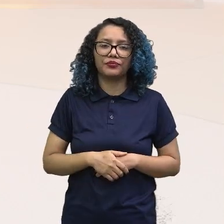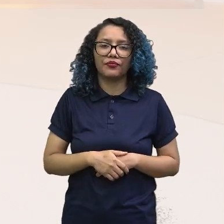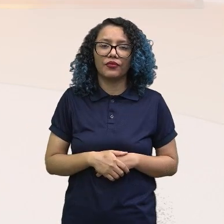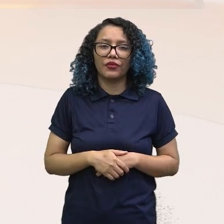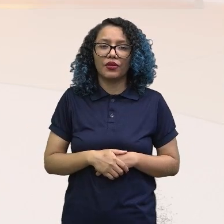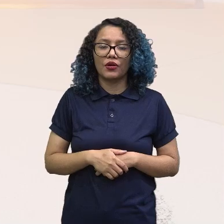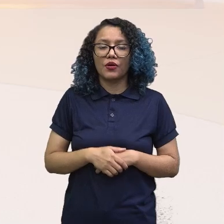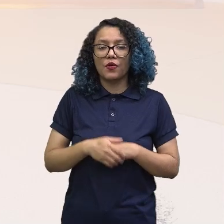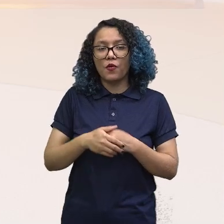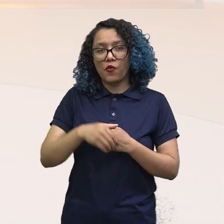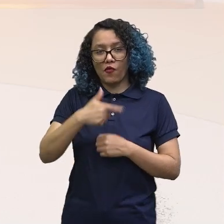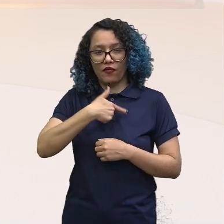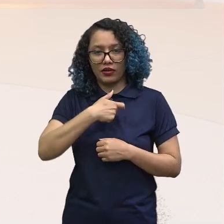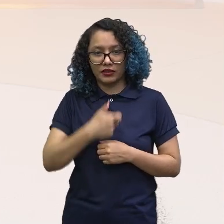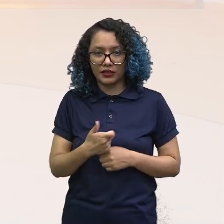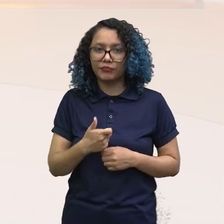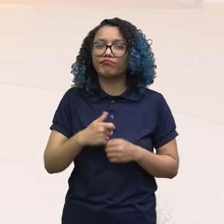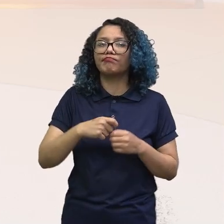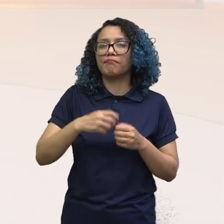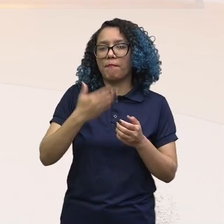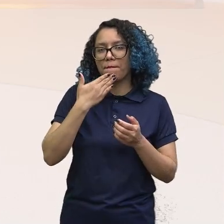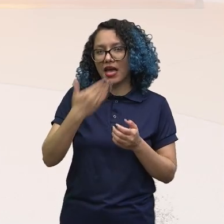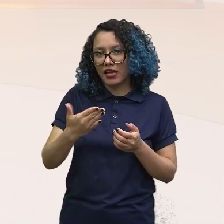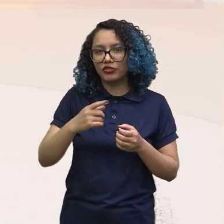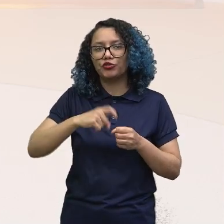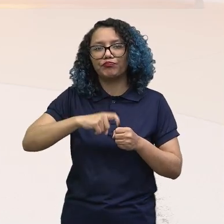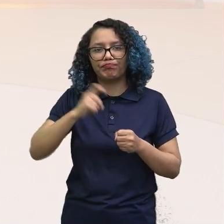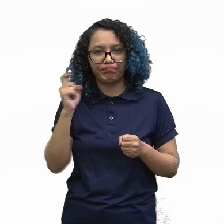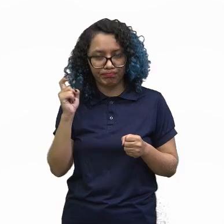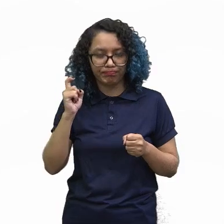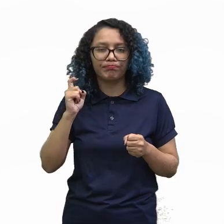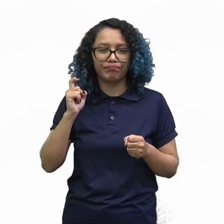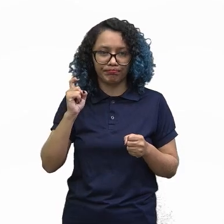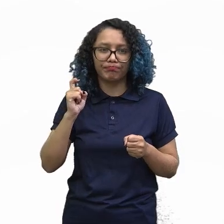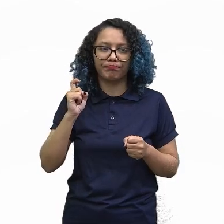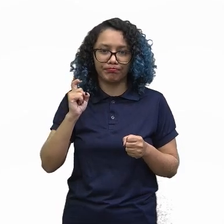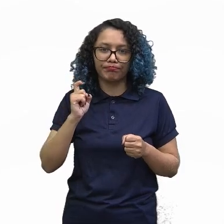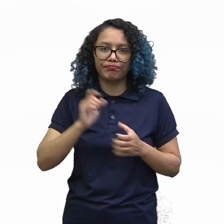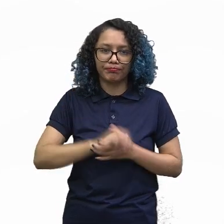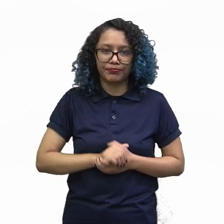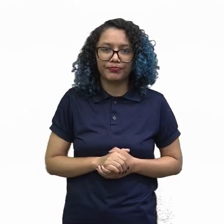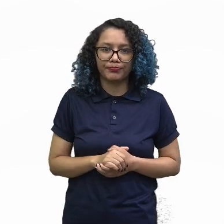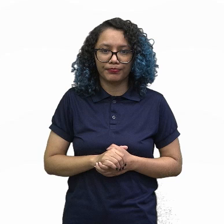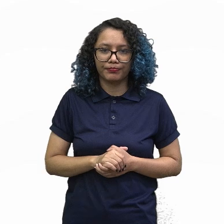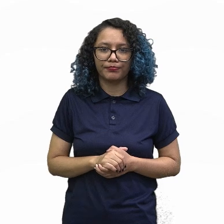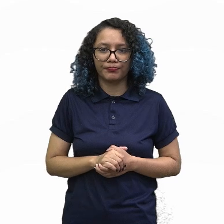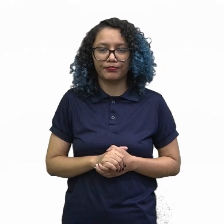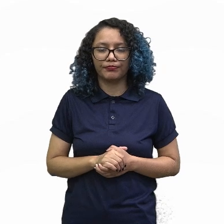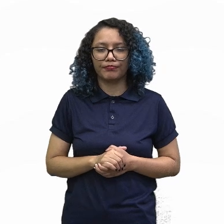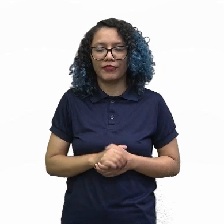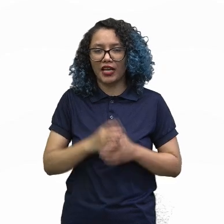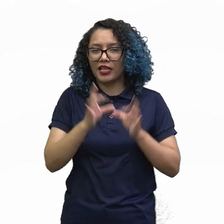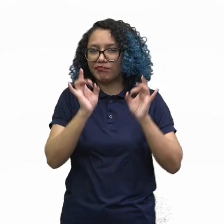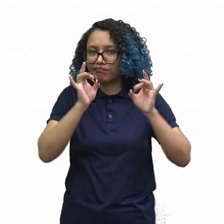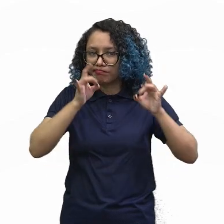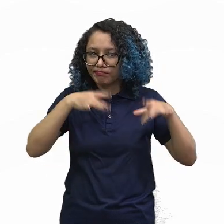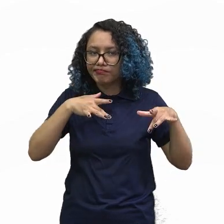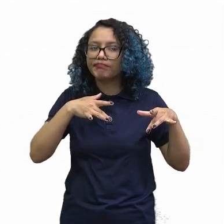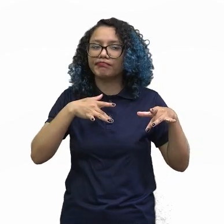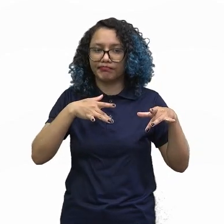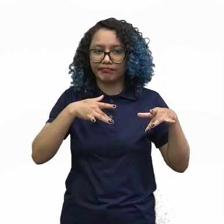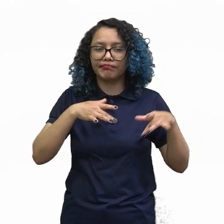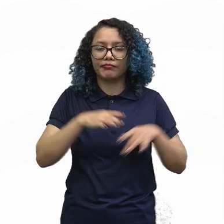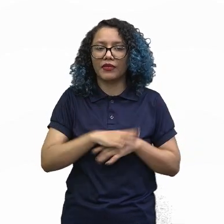Vargas renunciou. Tá? O Vargas, em 1945, devido a essa pressão, né, logo após a